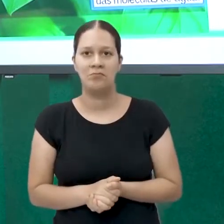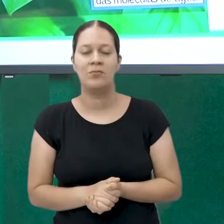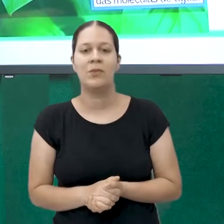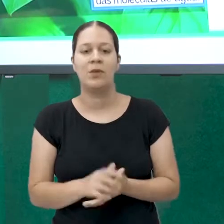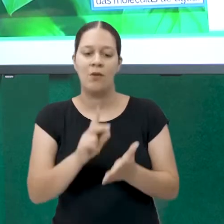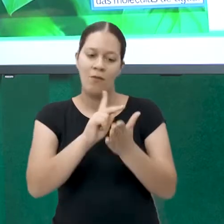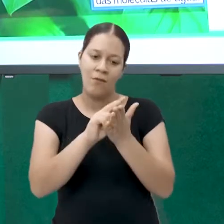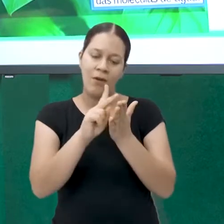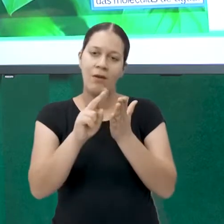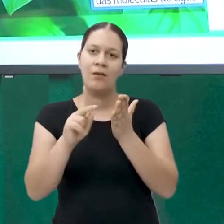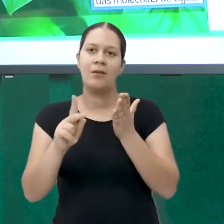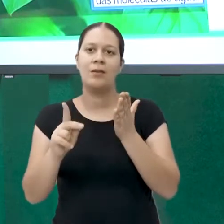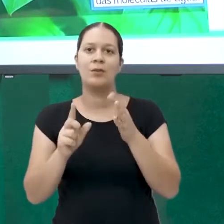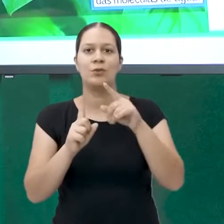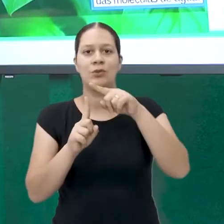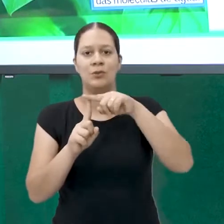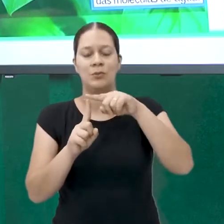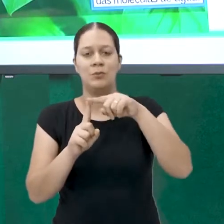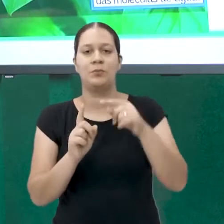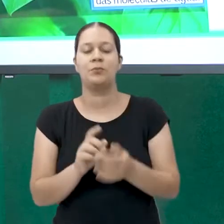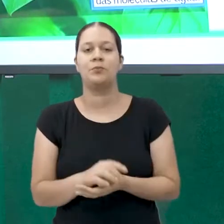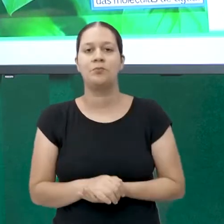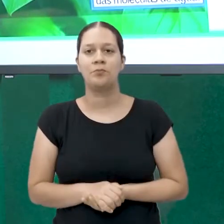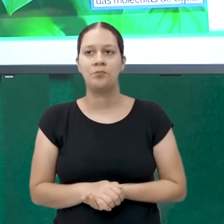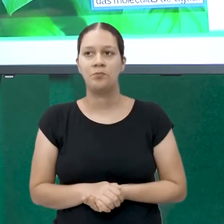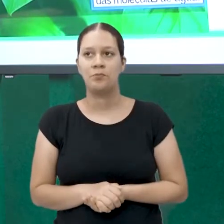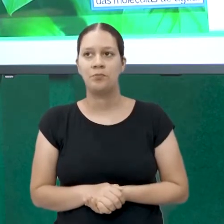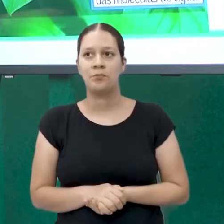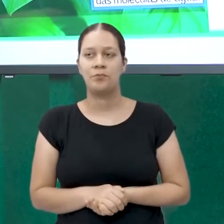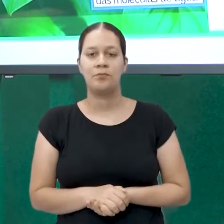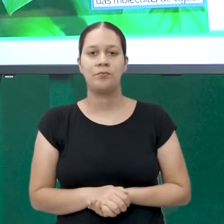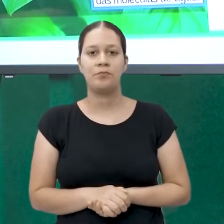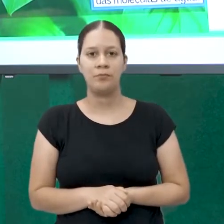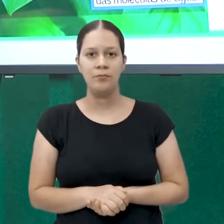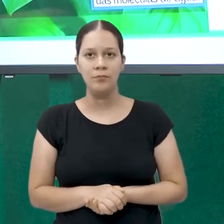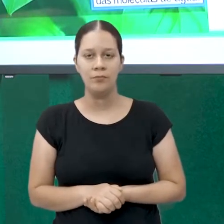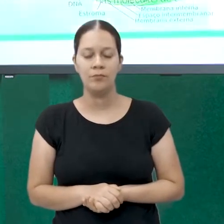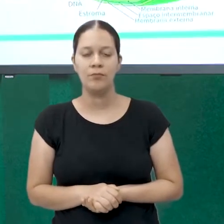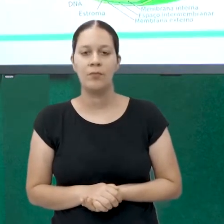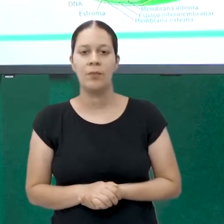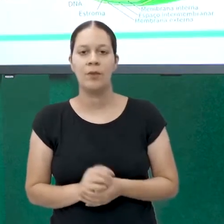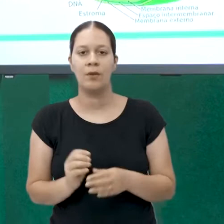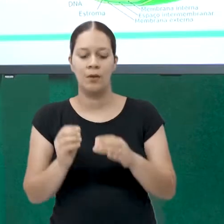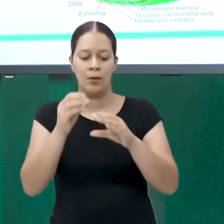É assim, ó. Um ciclo, são vários ciclos juntos, tá? Então vamos lá.